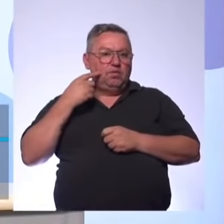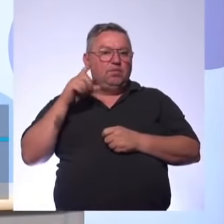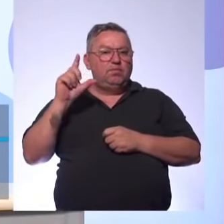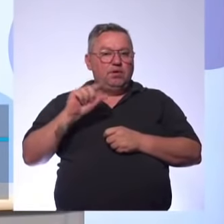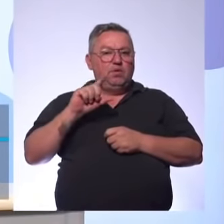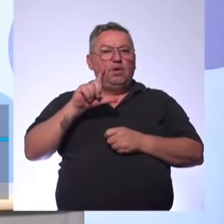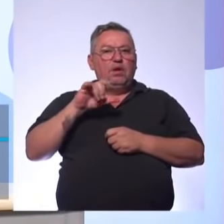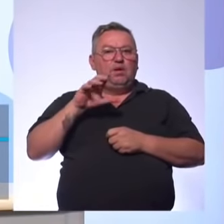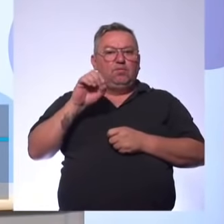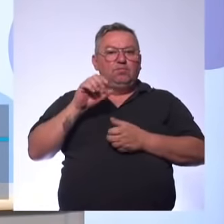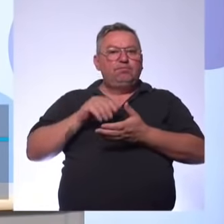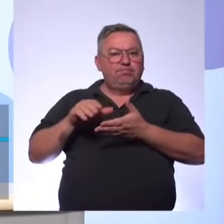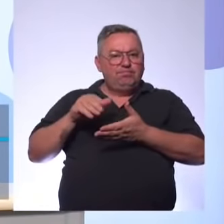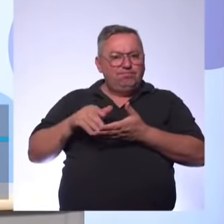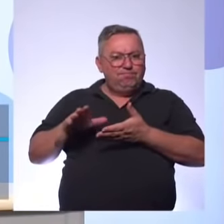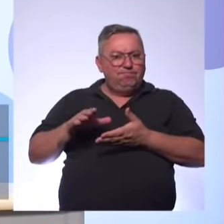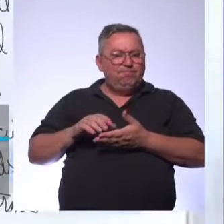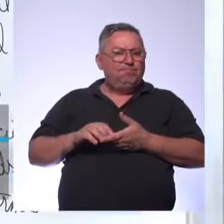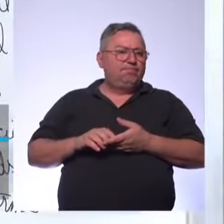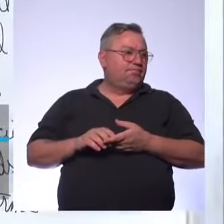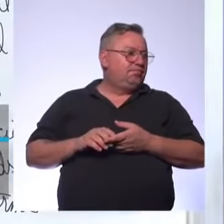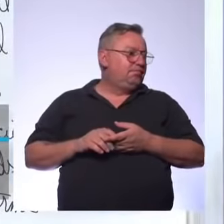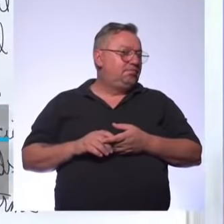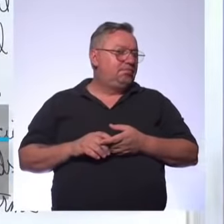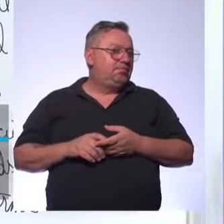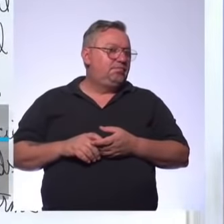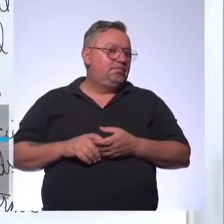menos poluição. Ah,